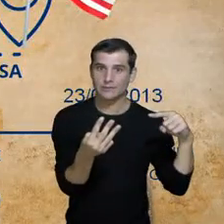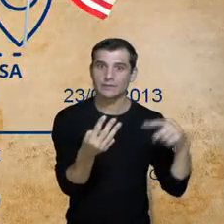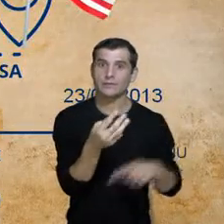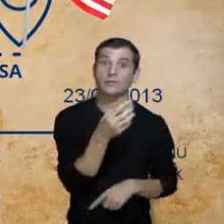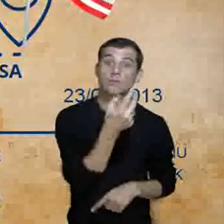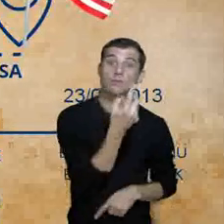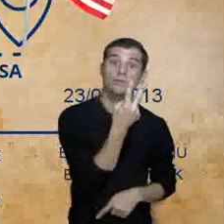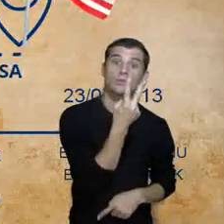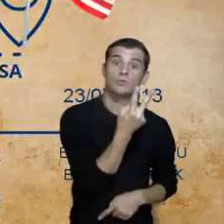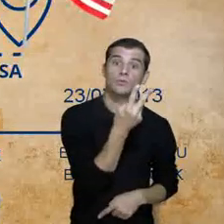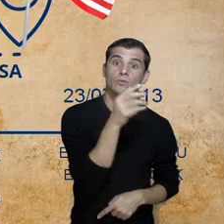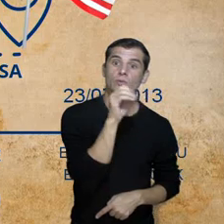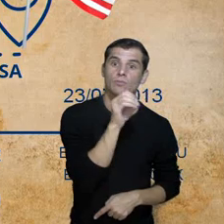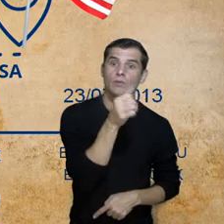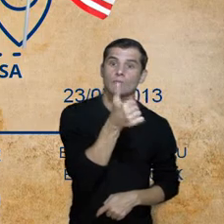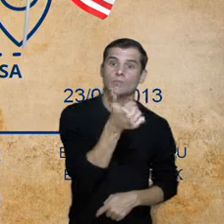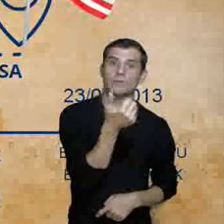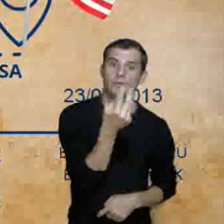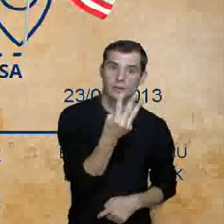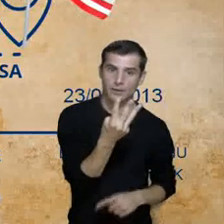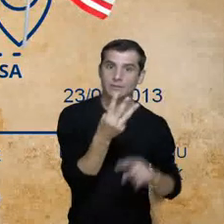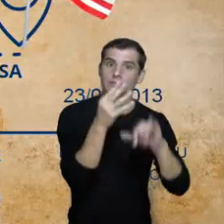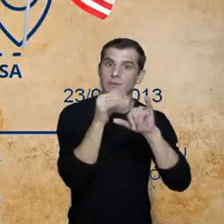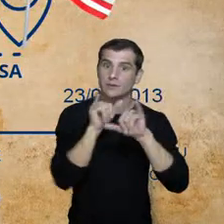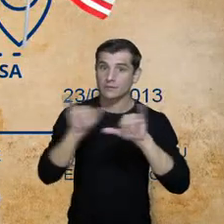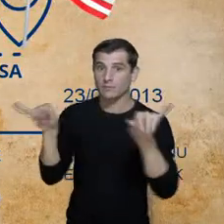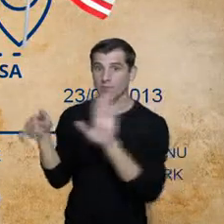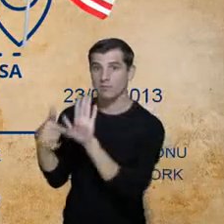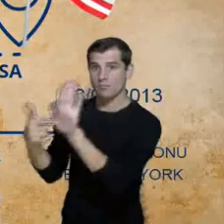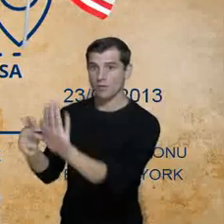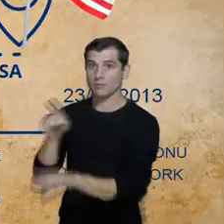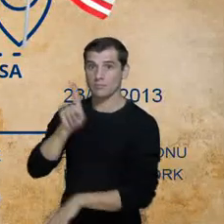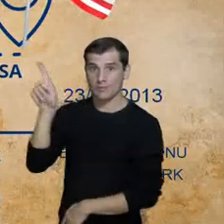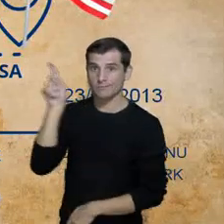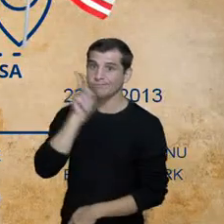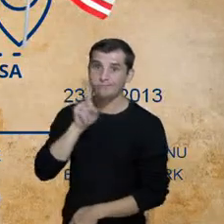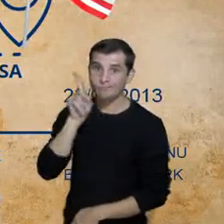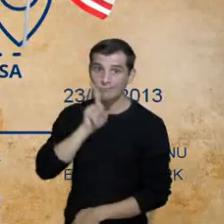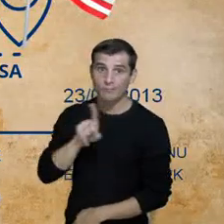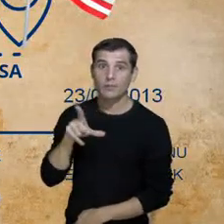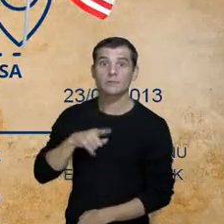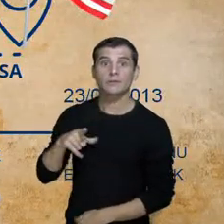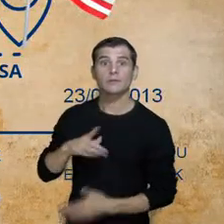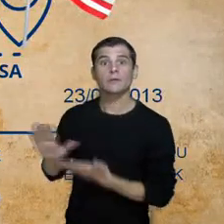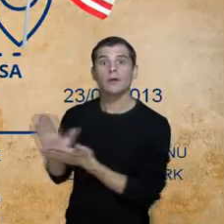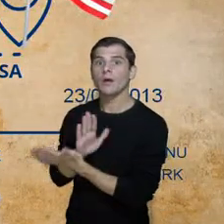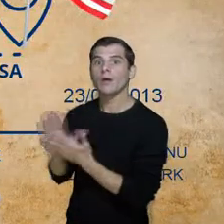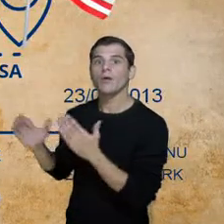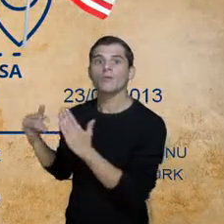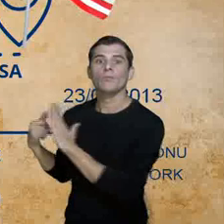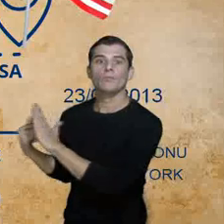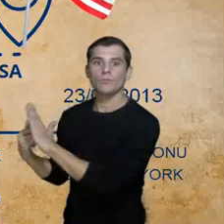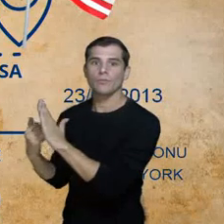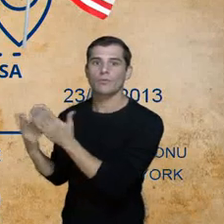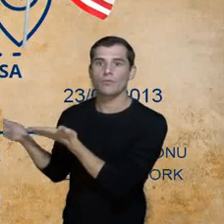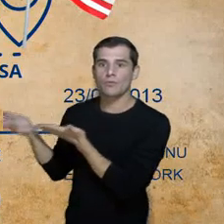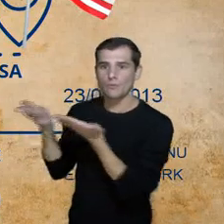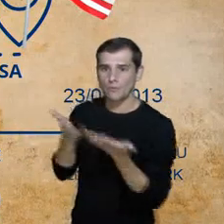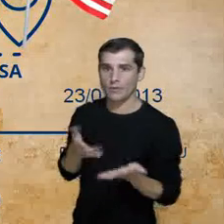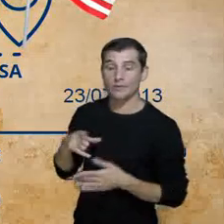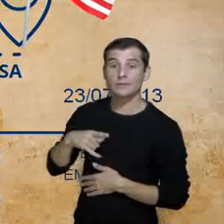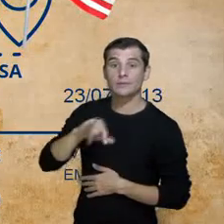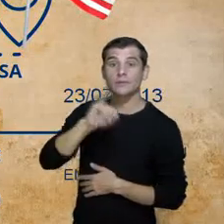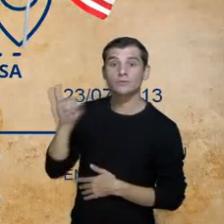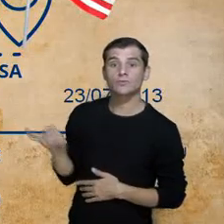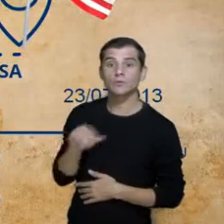público poderia até ter sido mas só para registrar a convite dessas entidades aqui a a jci apresentei na